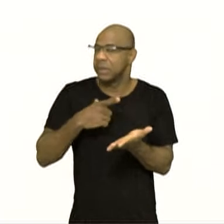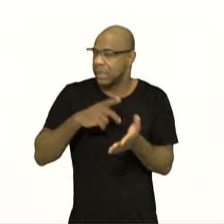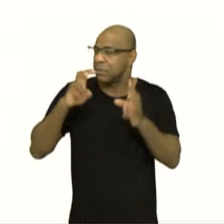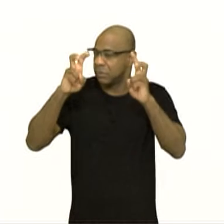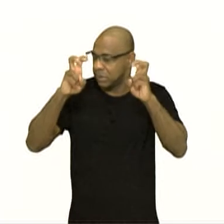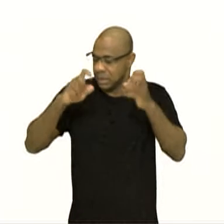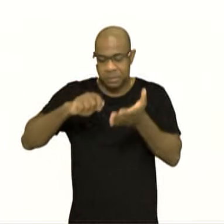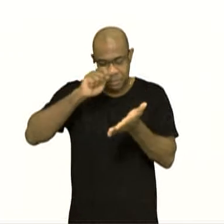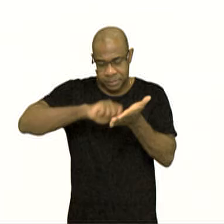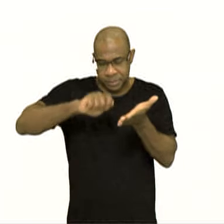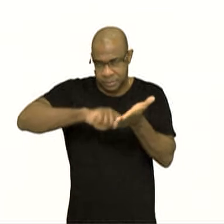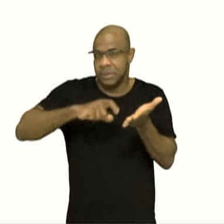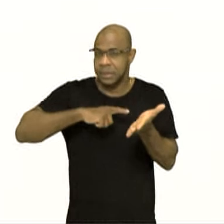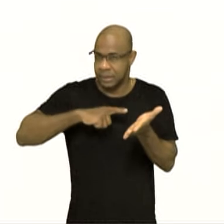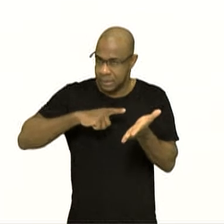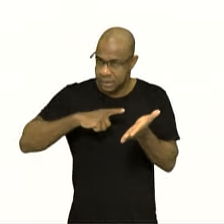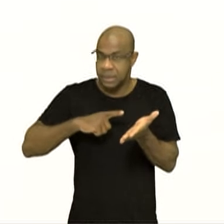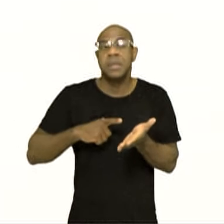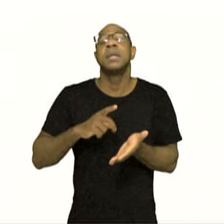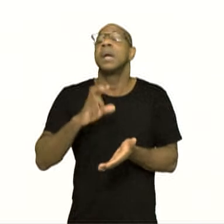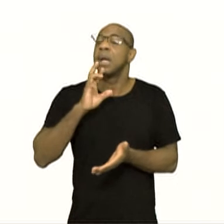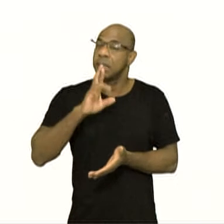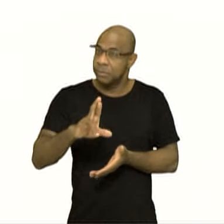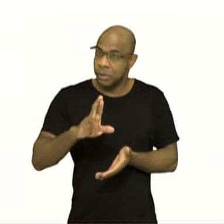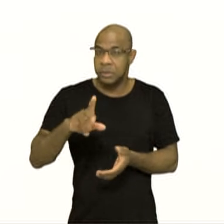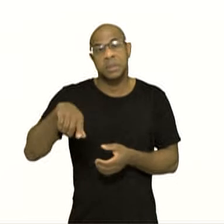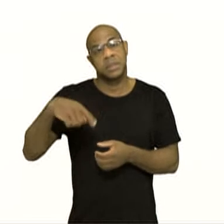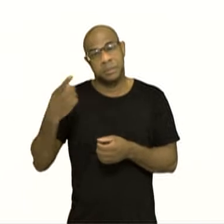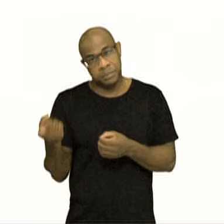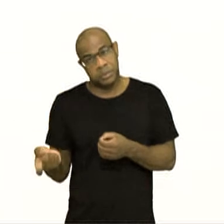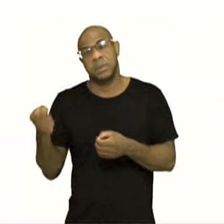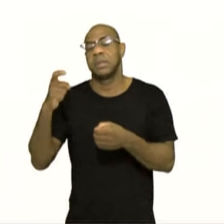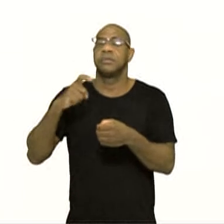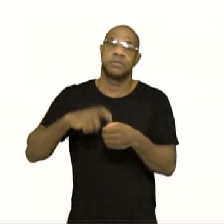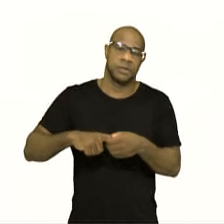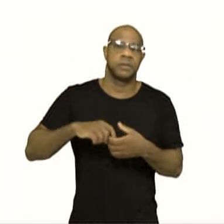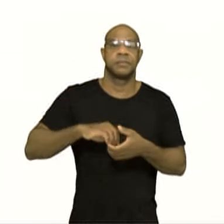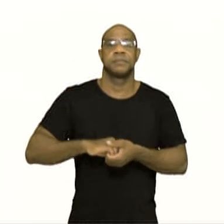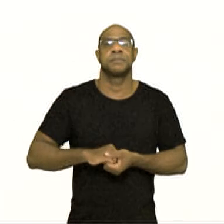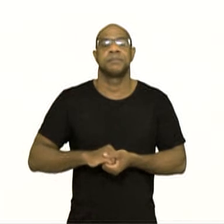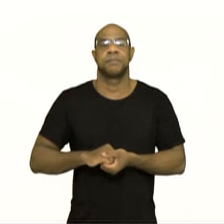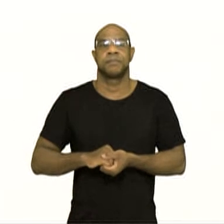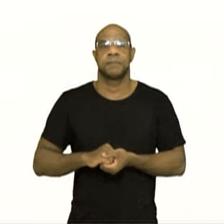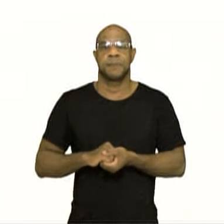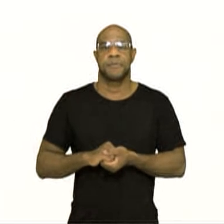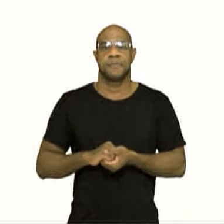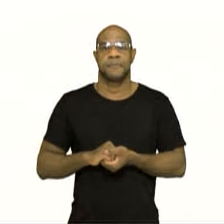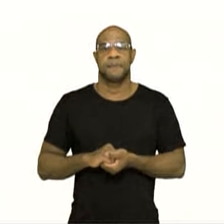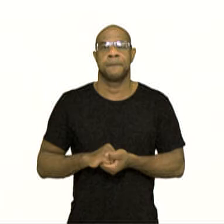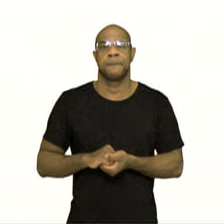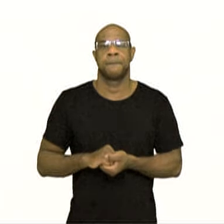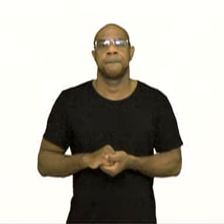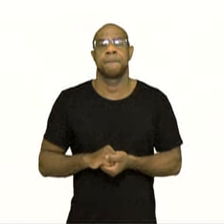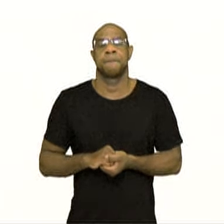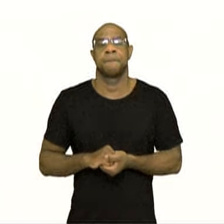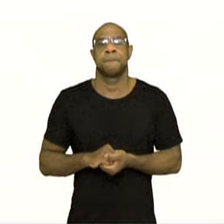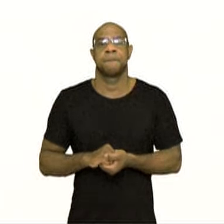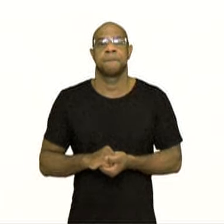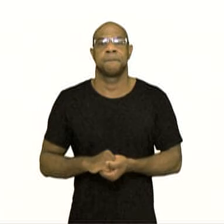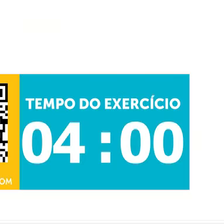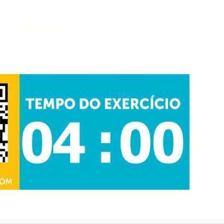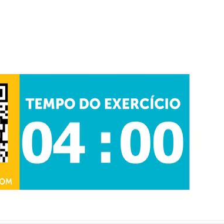assunto, nas suas anotações. Se você não lembrar, anota aí e eu já volto para a nossa correção e